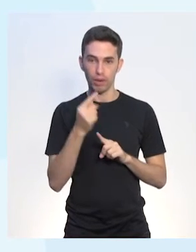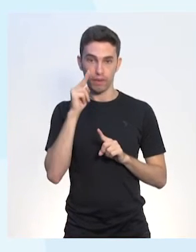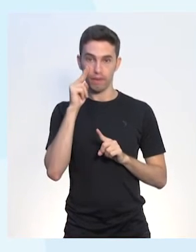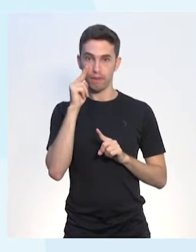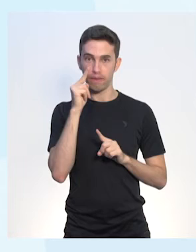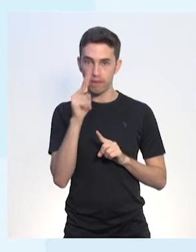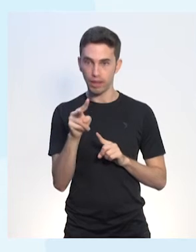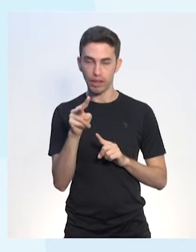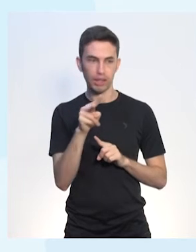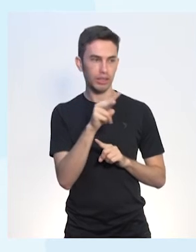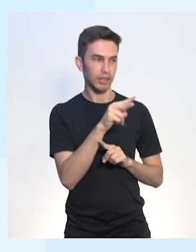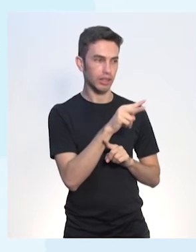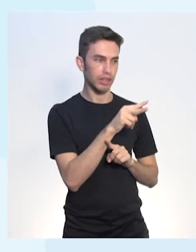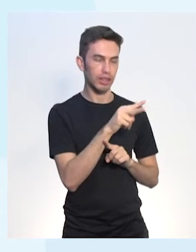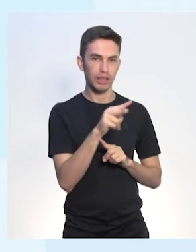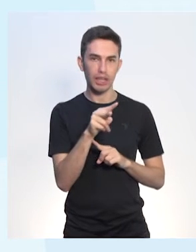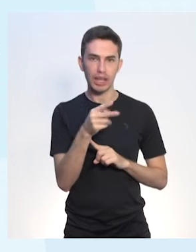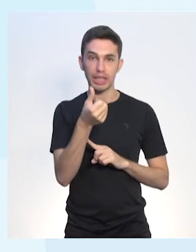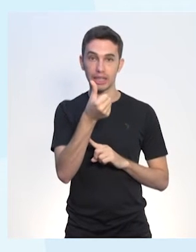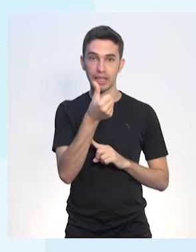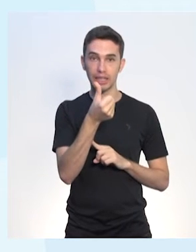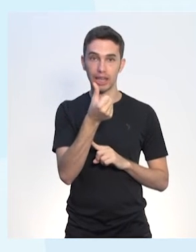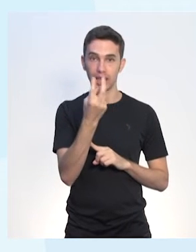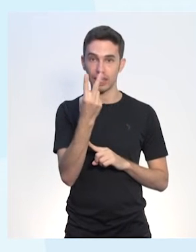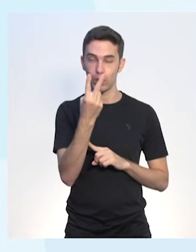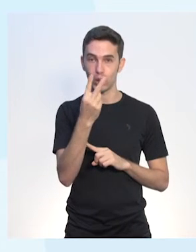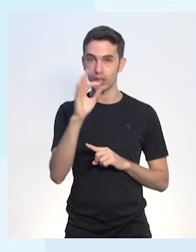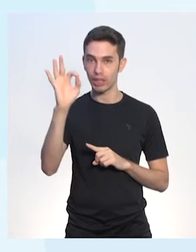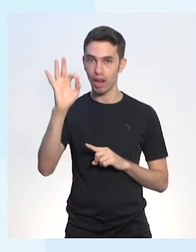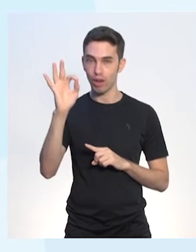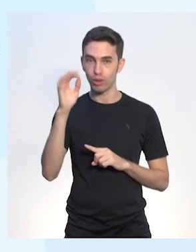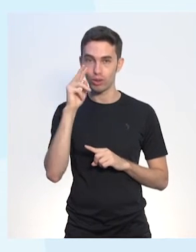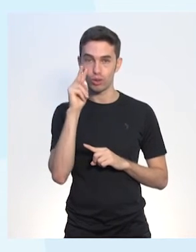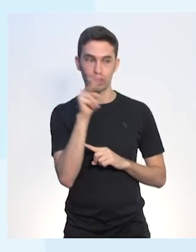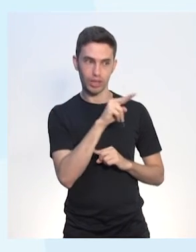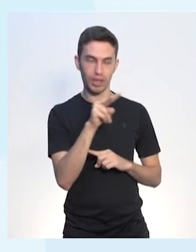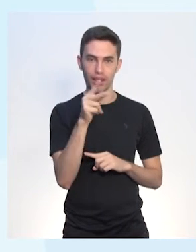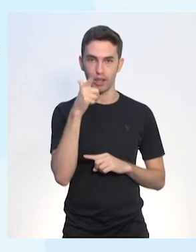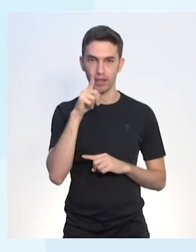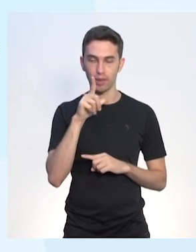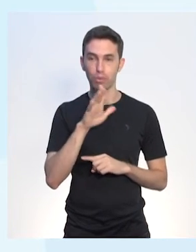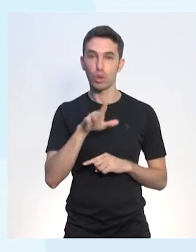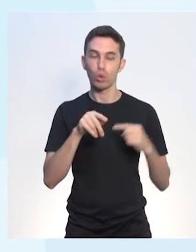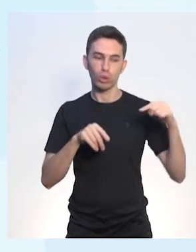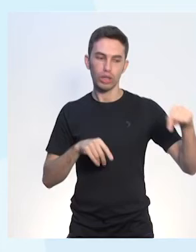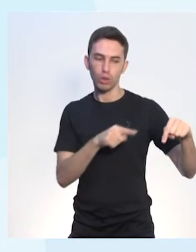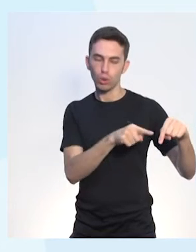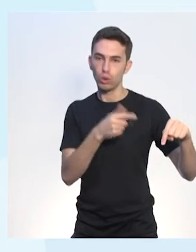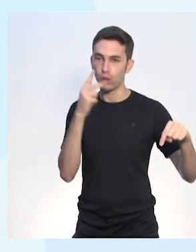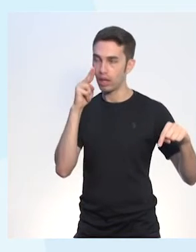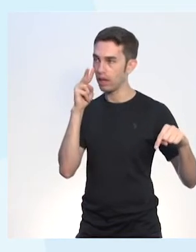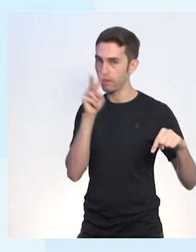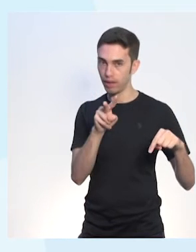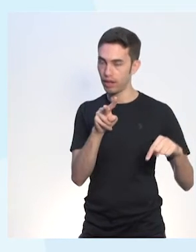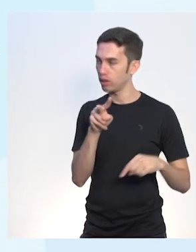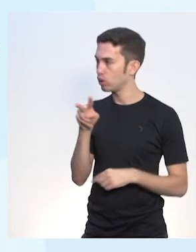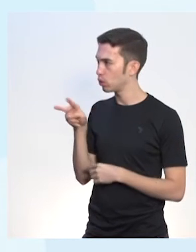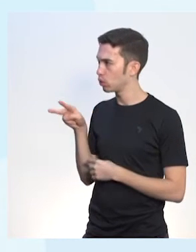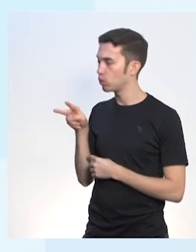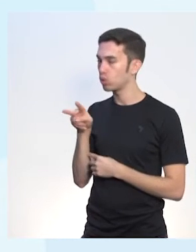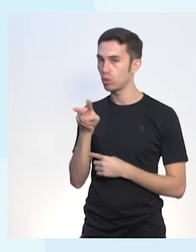2 sob um ângulo de 62 graus. O segundo avista os outros